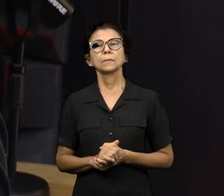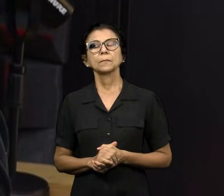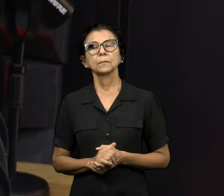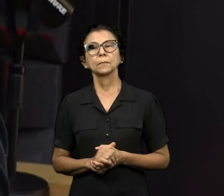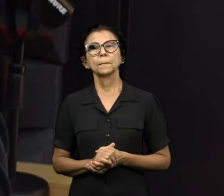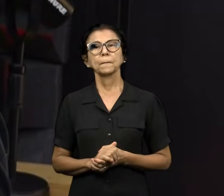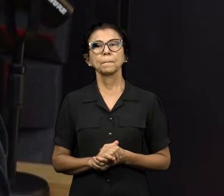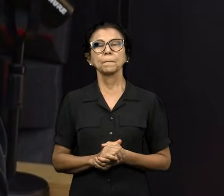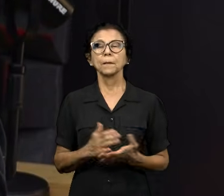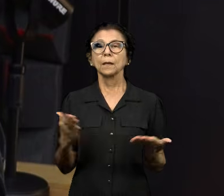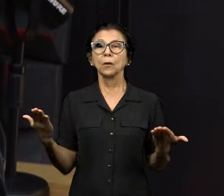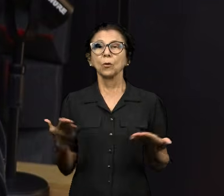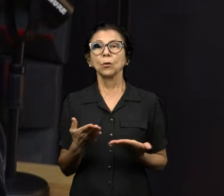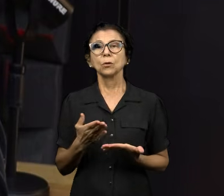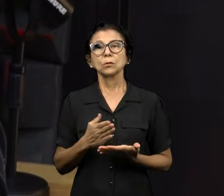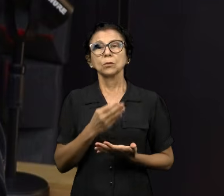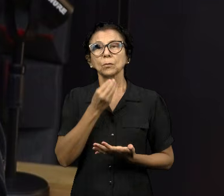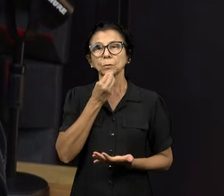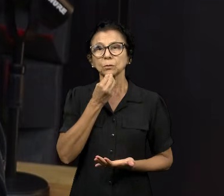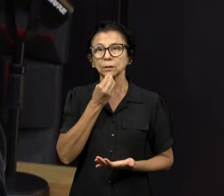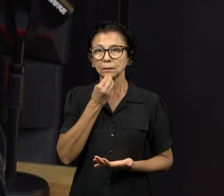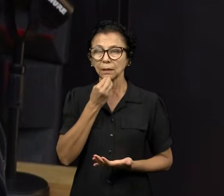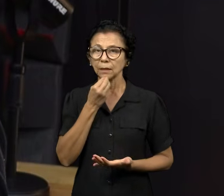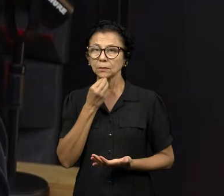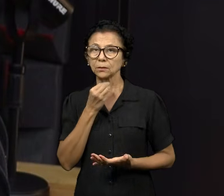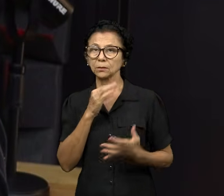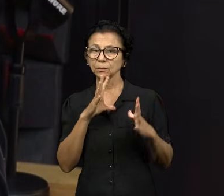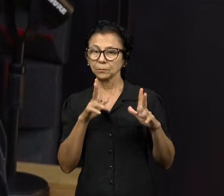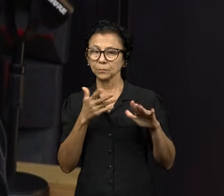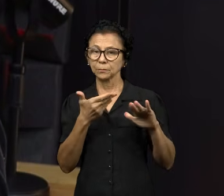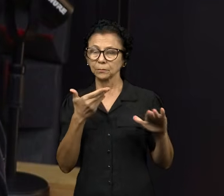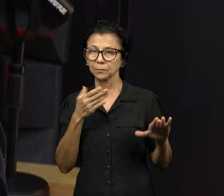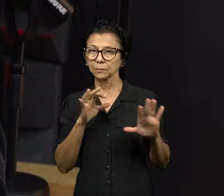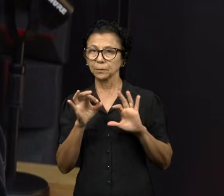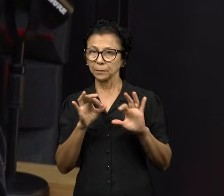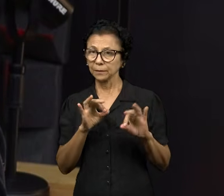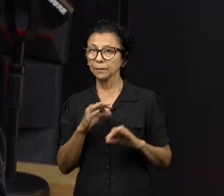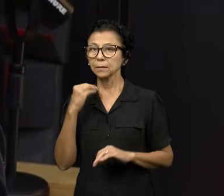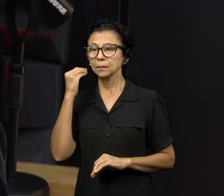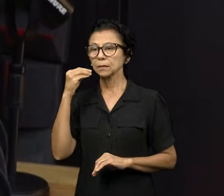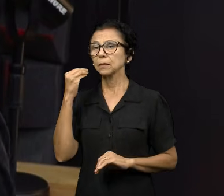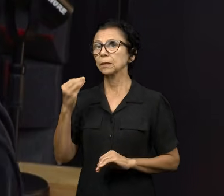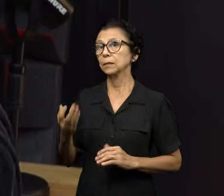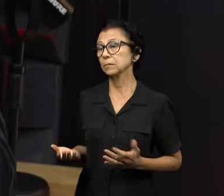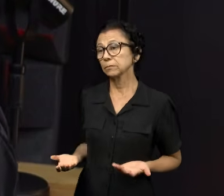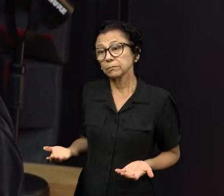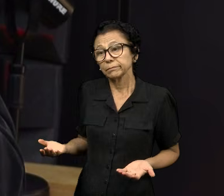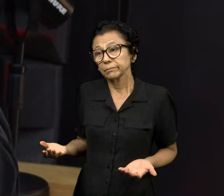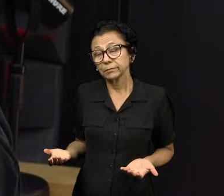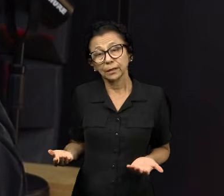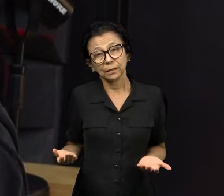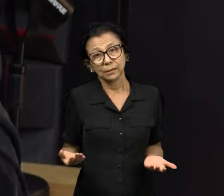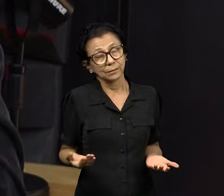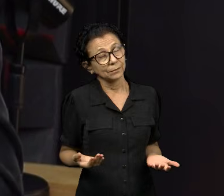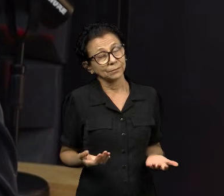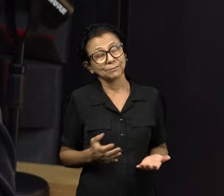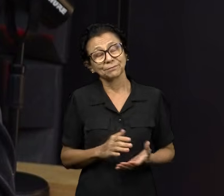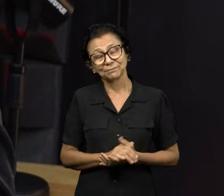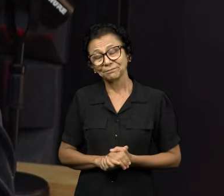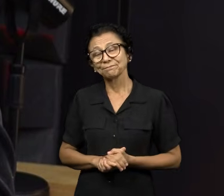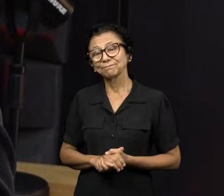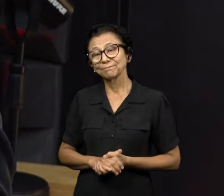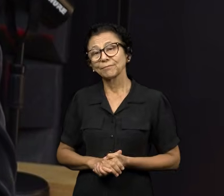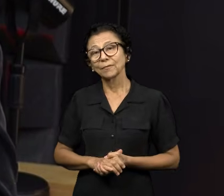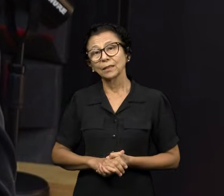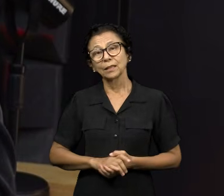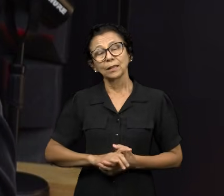Deus, é uma oportunidade de você estar preparado para viver essa experiência, né? Porque haverá um momento que nós seremos julgados pelo